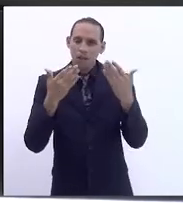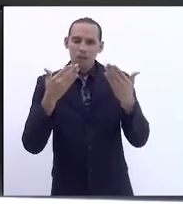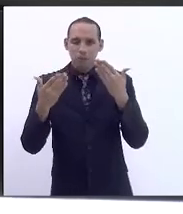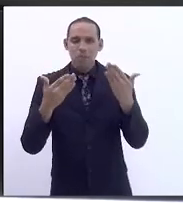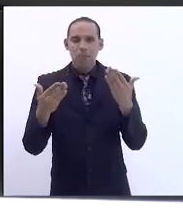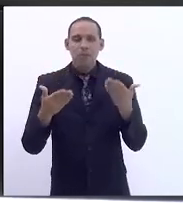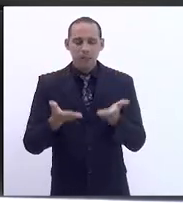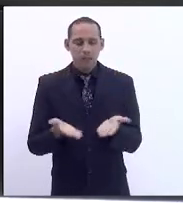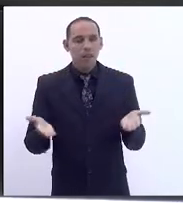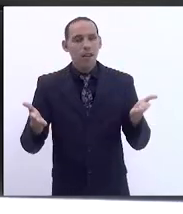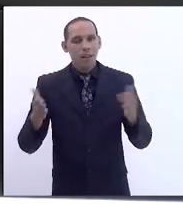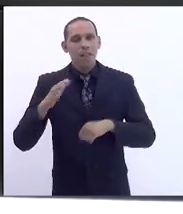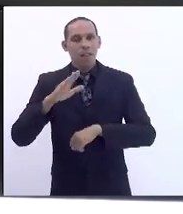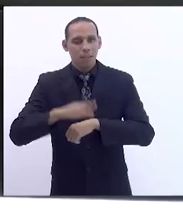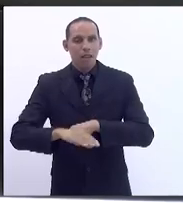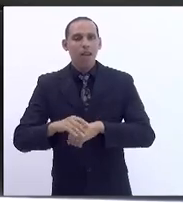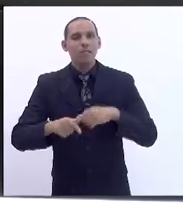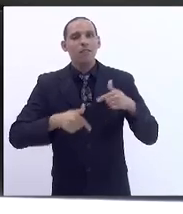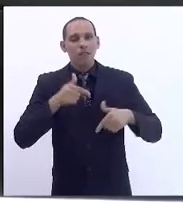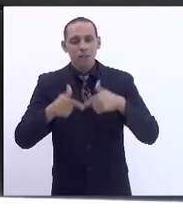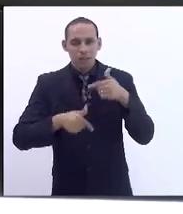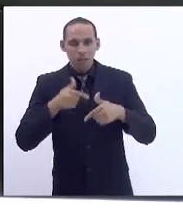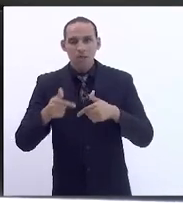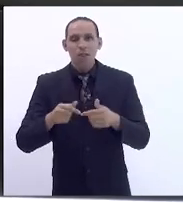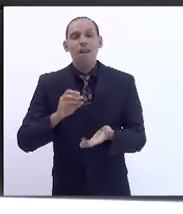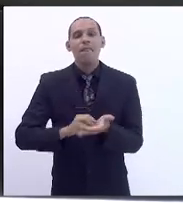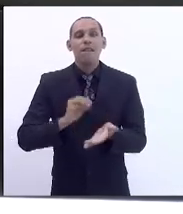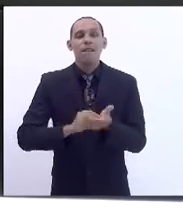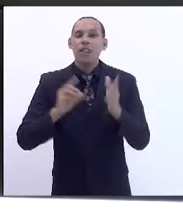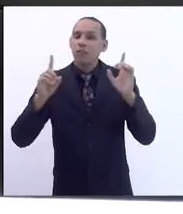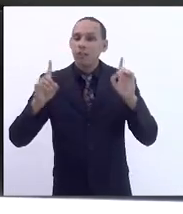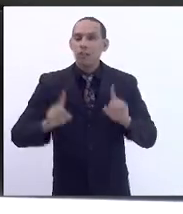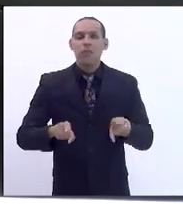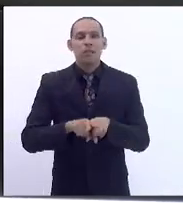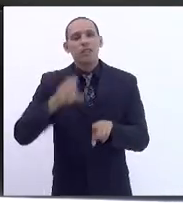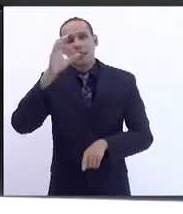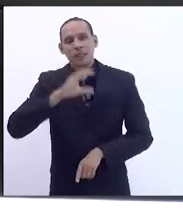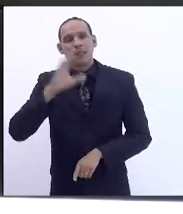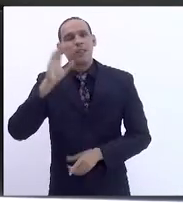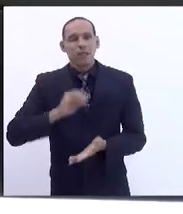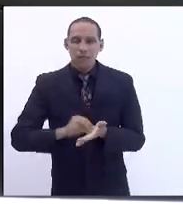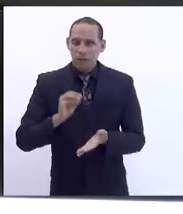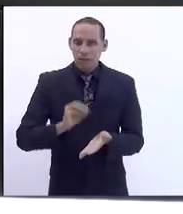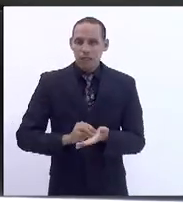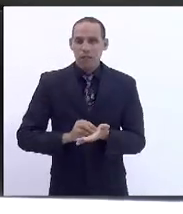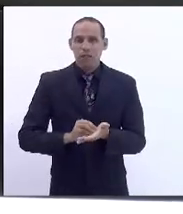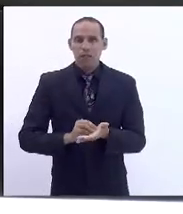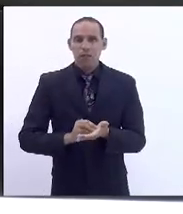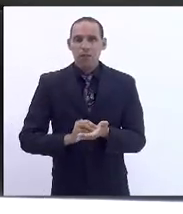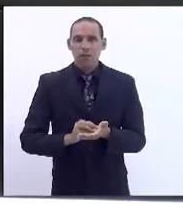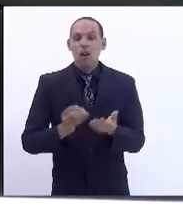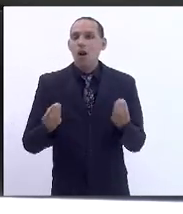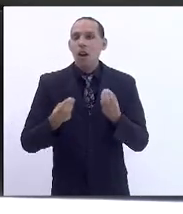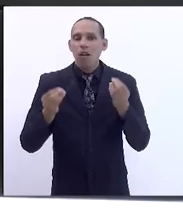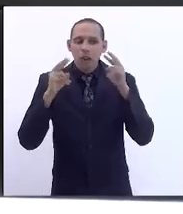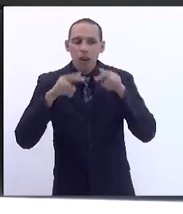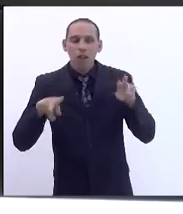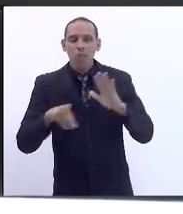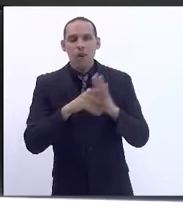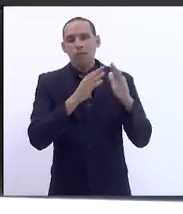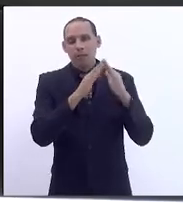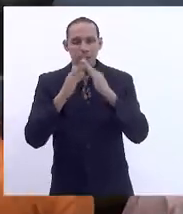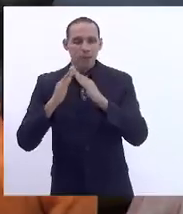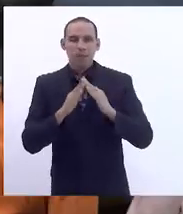pública desta tarde que tratou sobre a falta de direitos e cidadania a partir do Olhar da